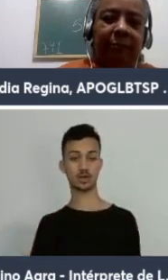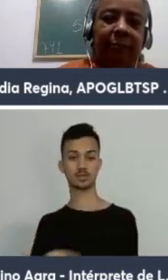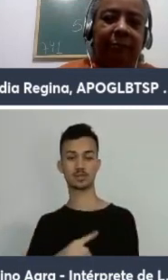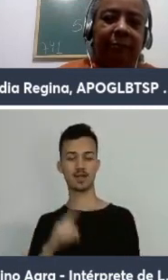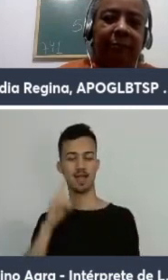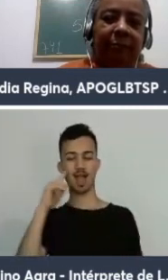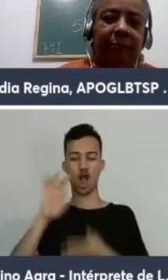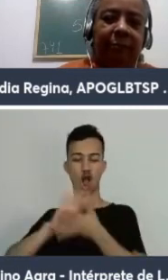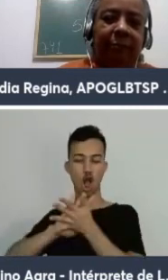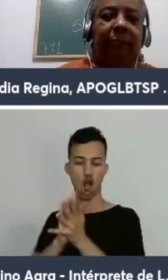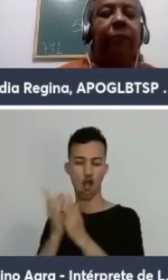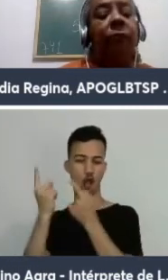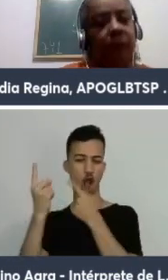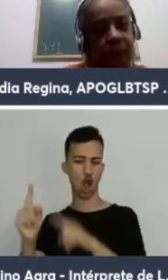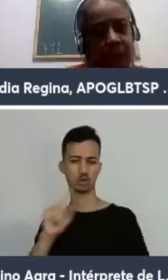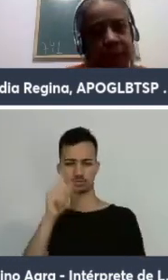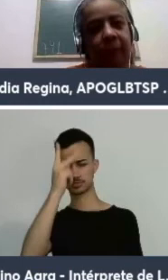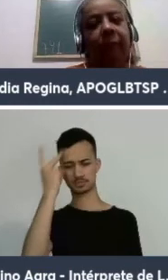discriminando ou